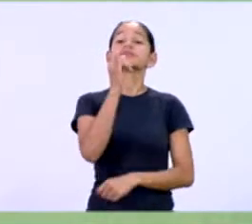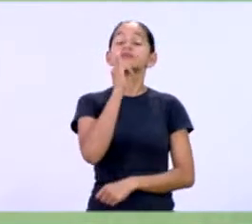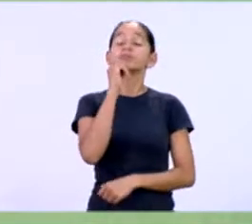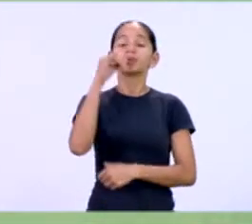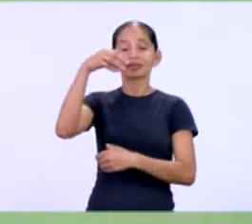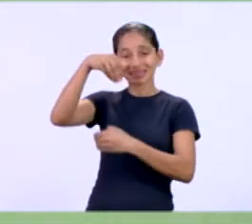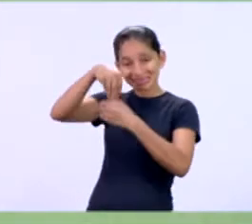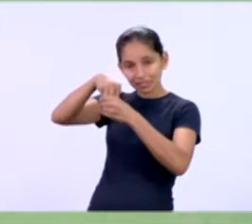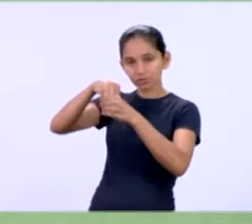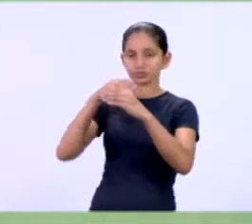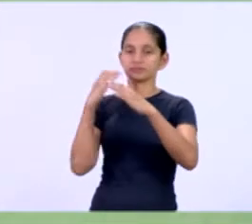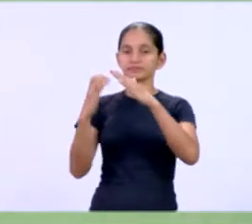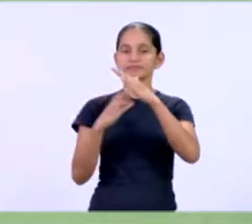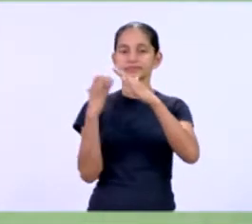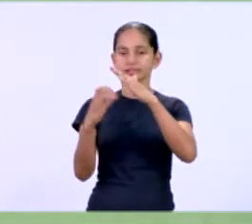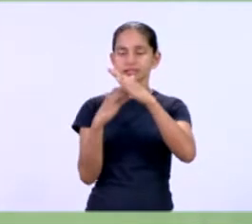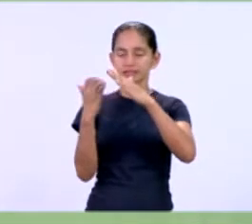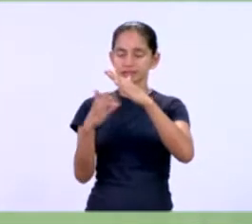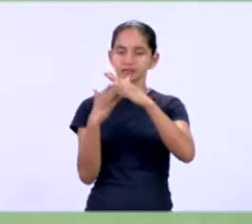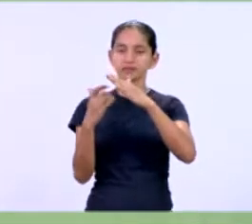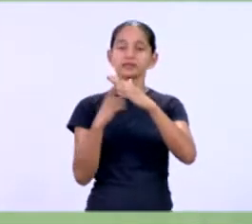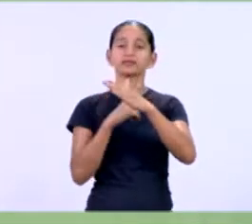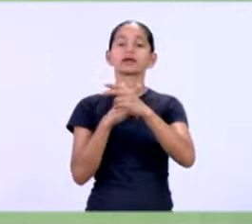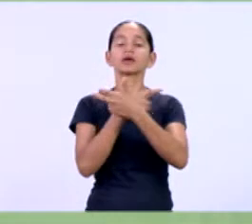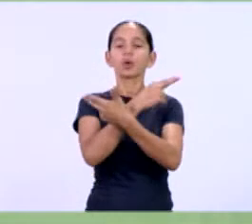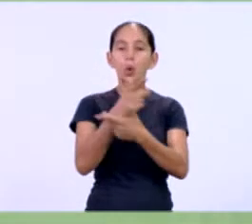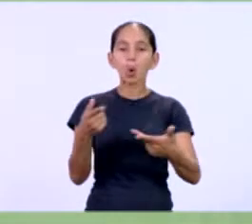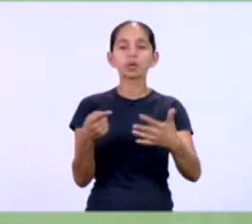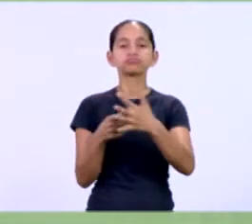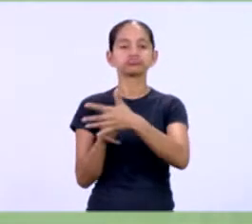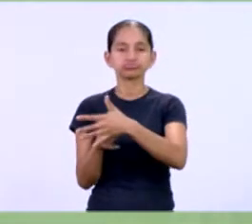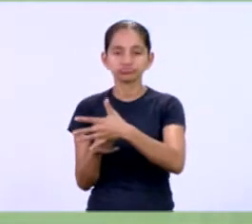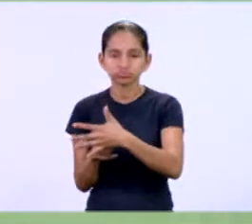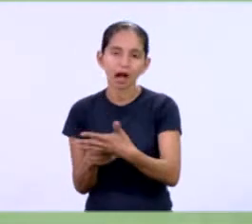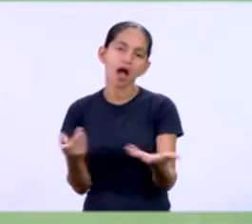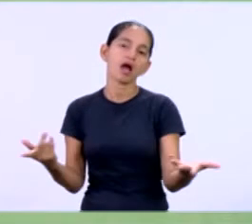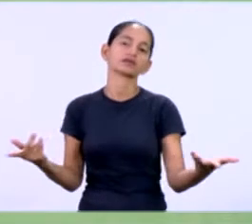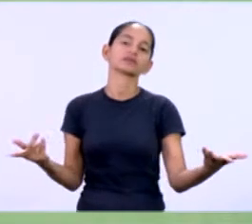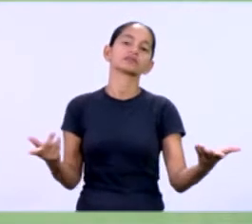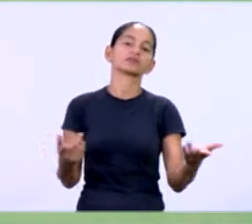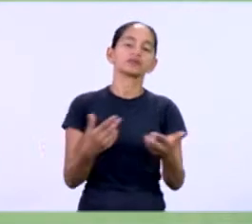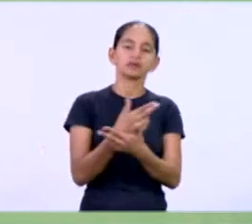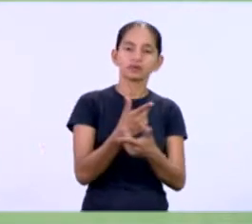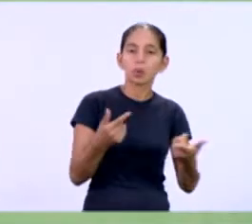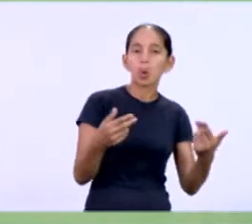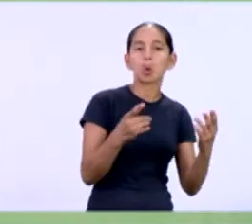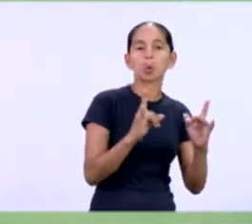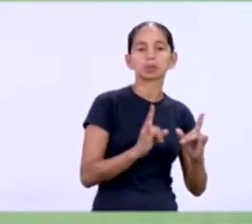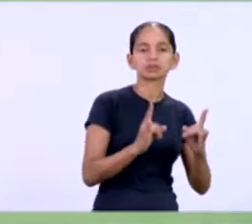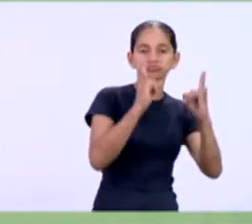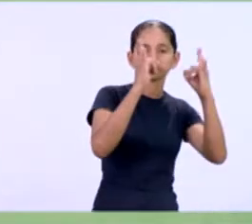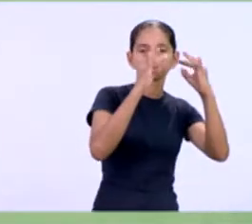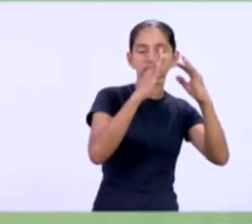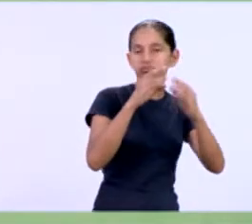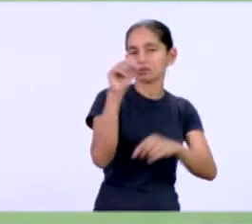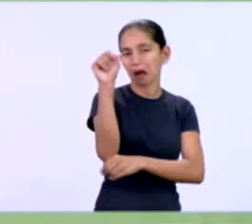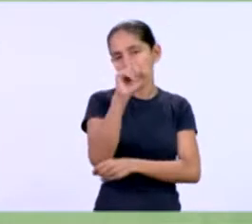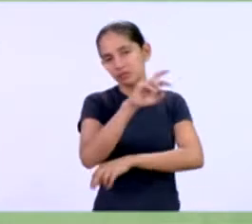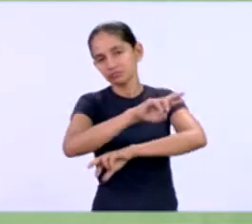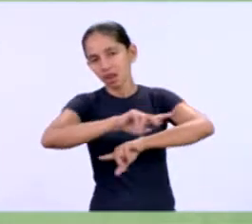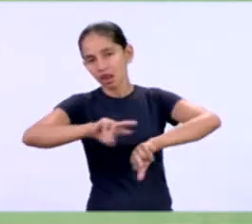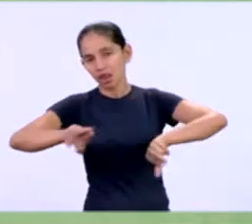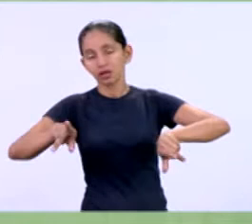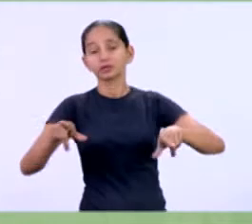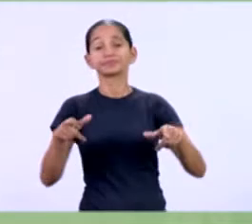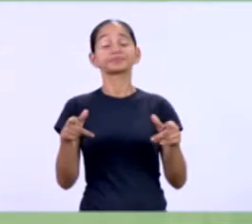empresa aplicada em máquinas, equipamentos e imóveis que passam a